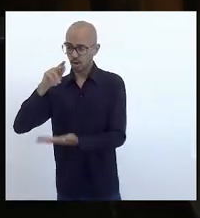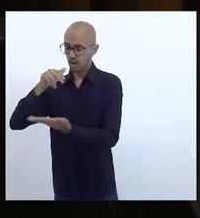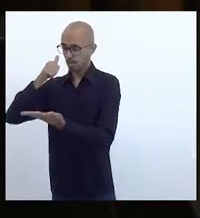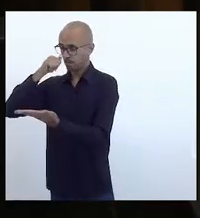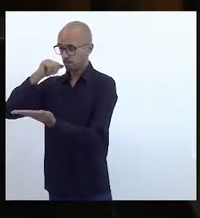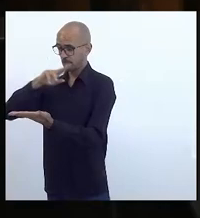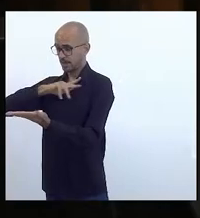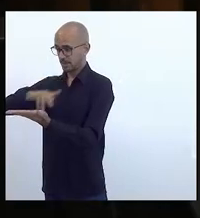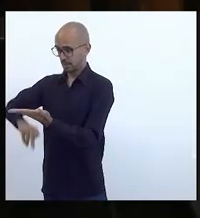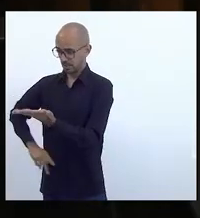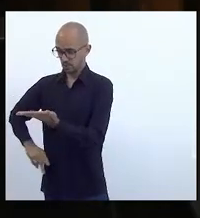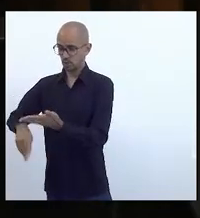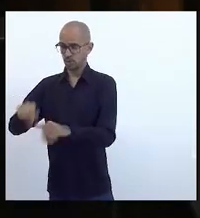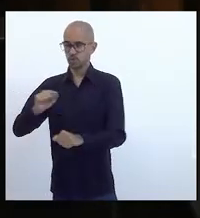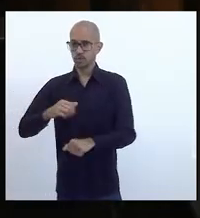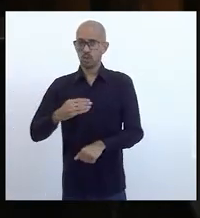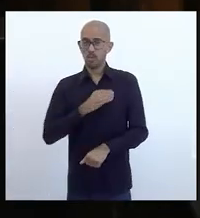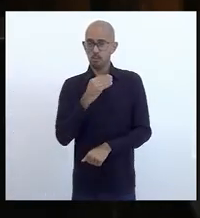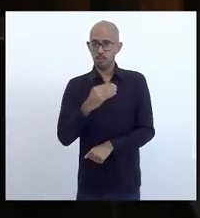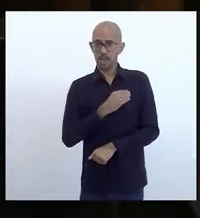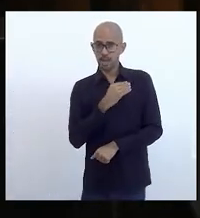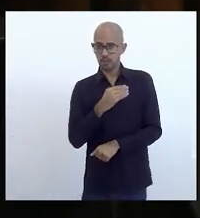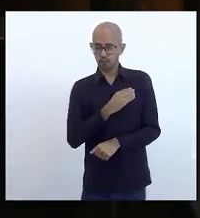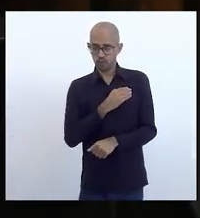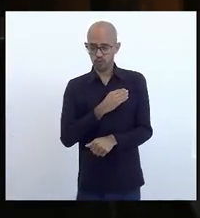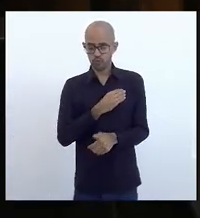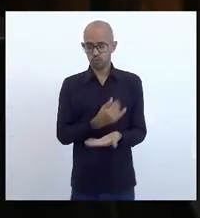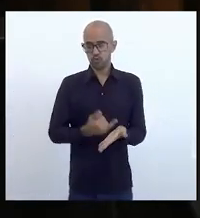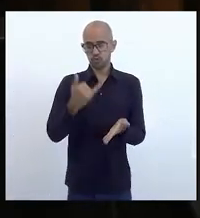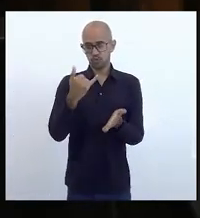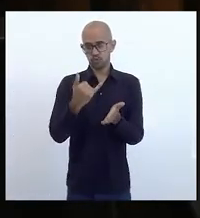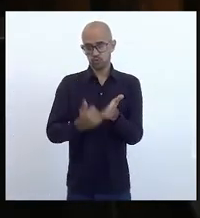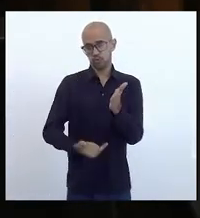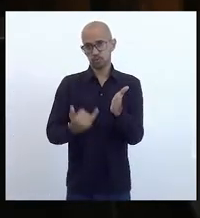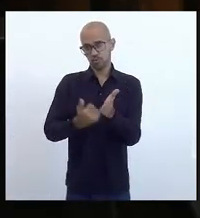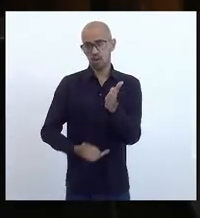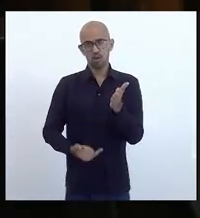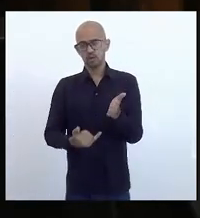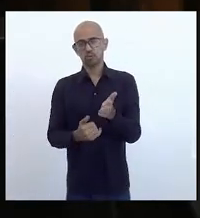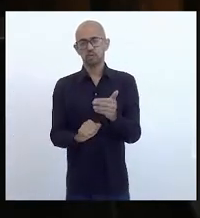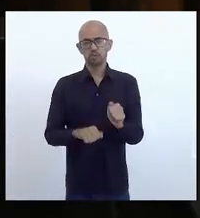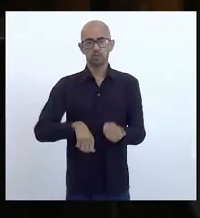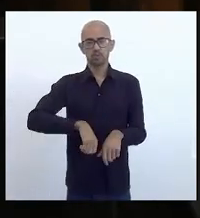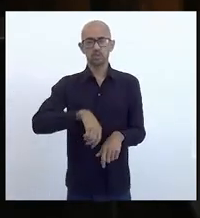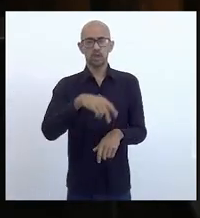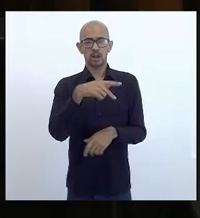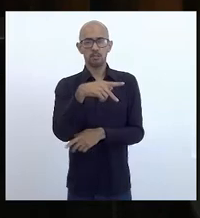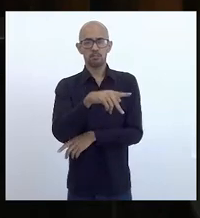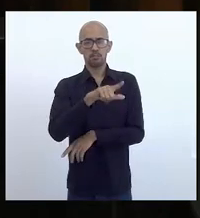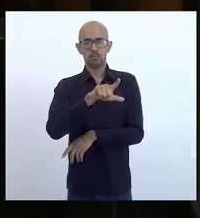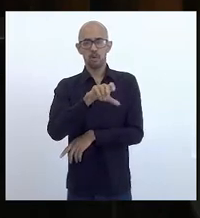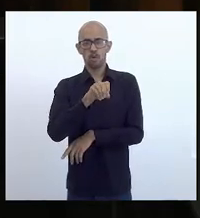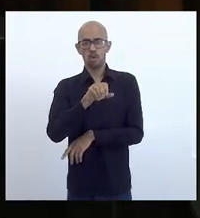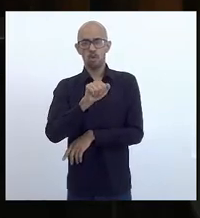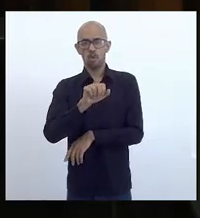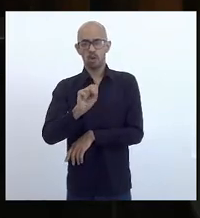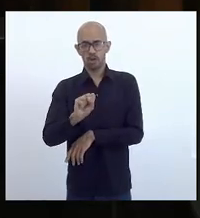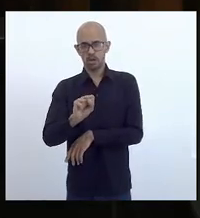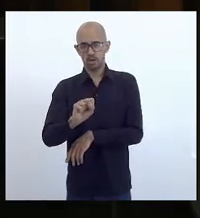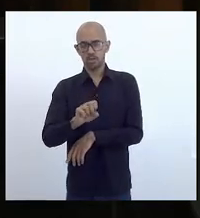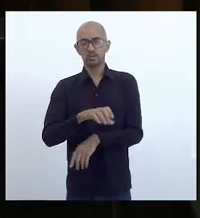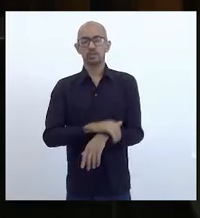de benefício fiscal que está citado na piloa, nós